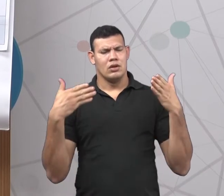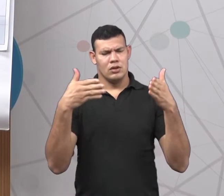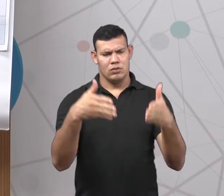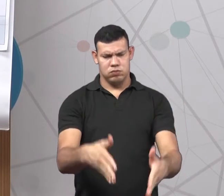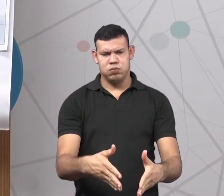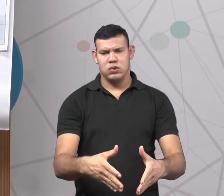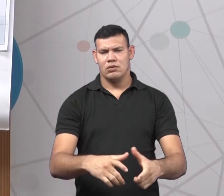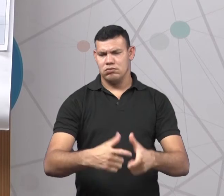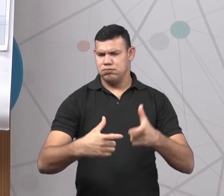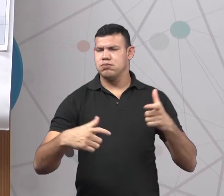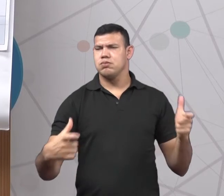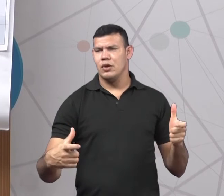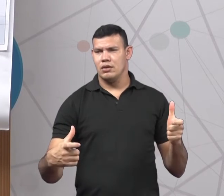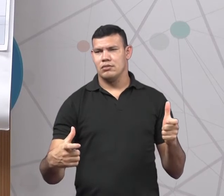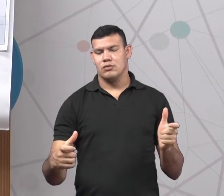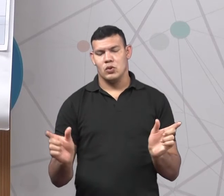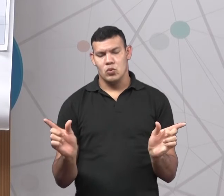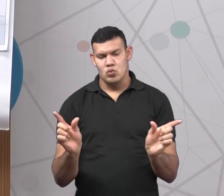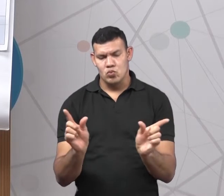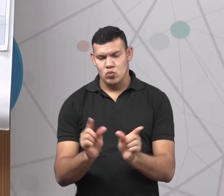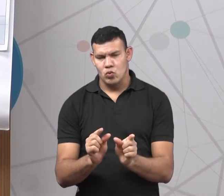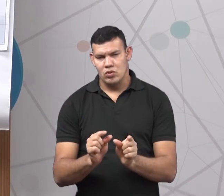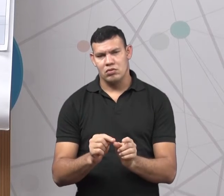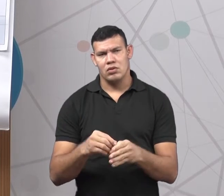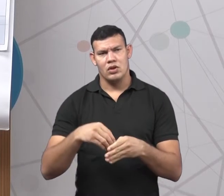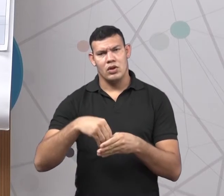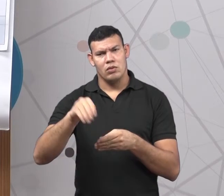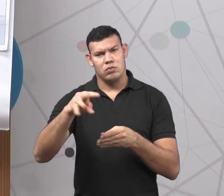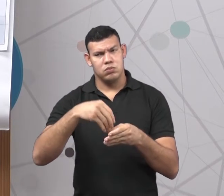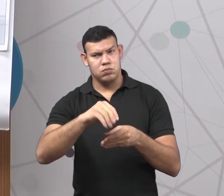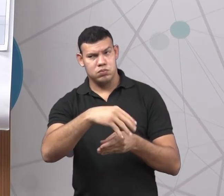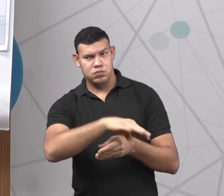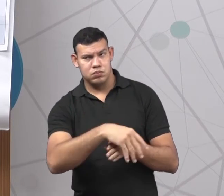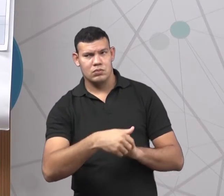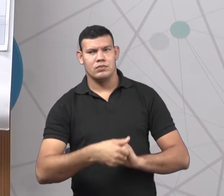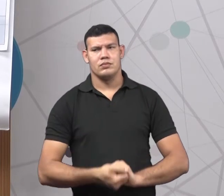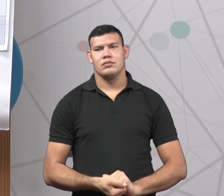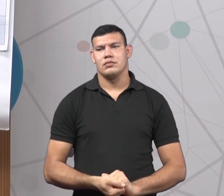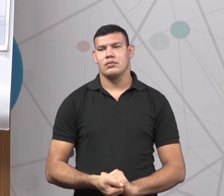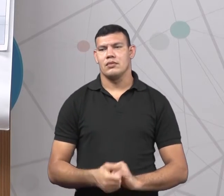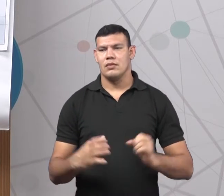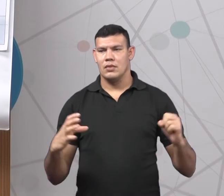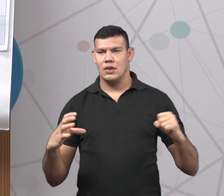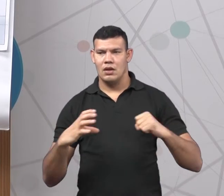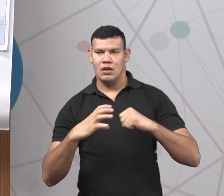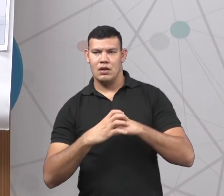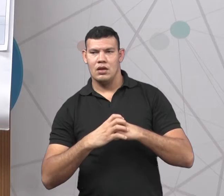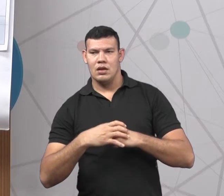que o de saída. Na região Centro-Oeste, nós tivemos